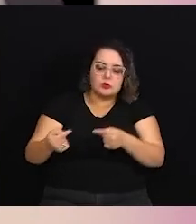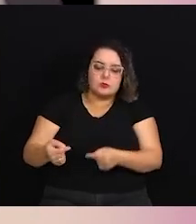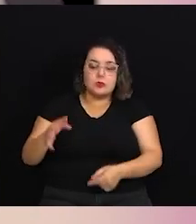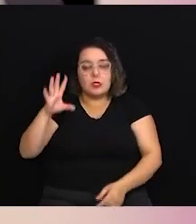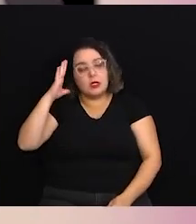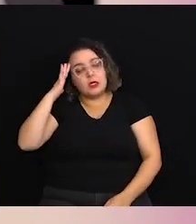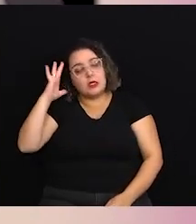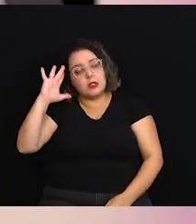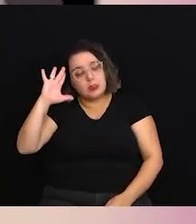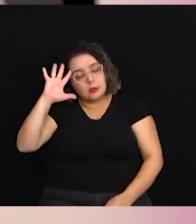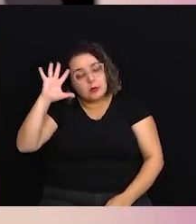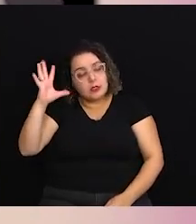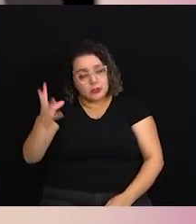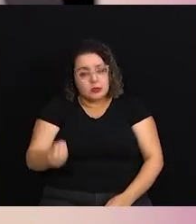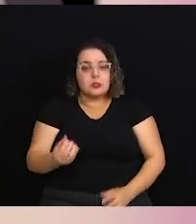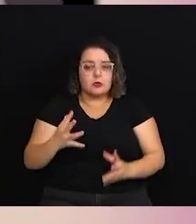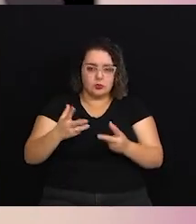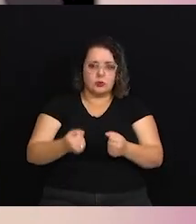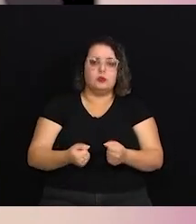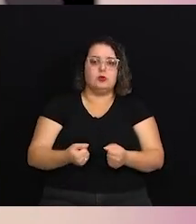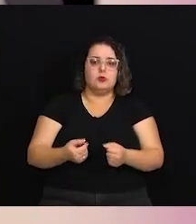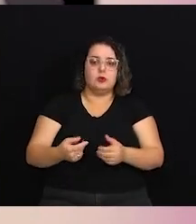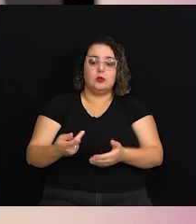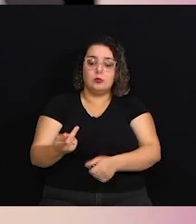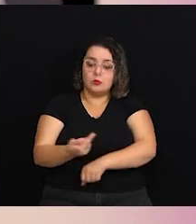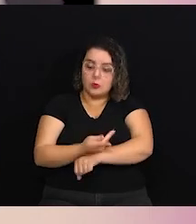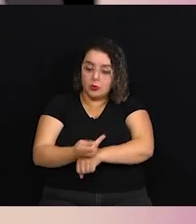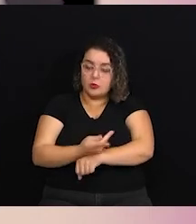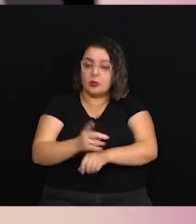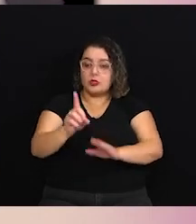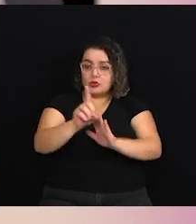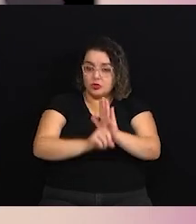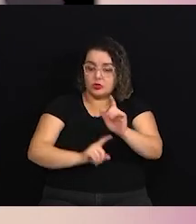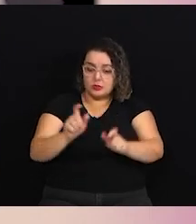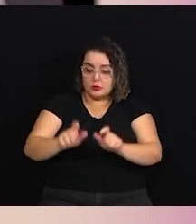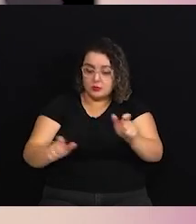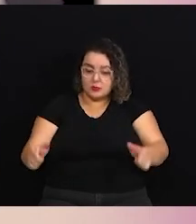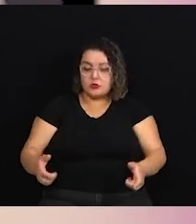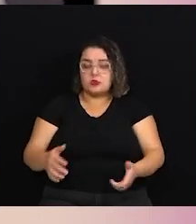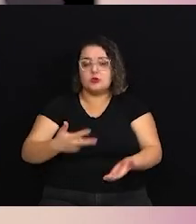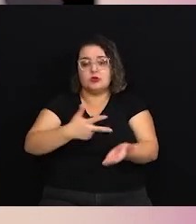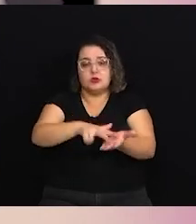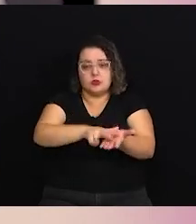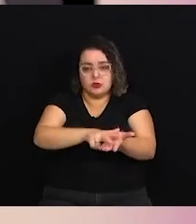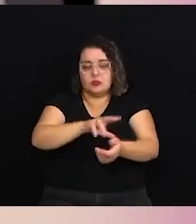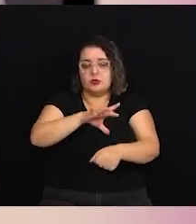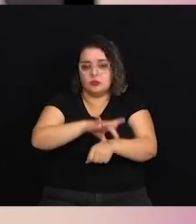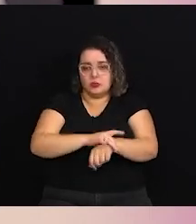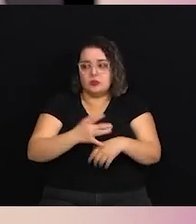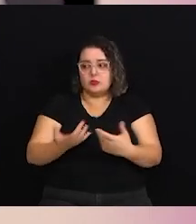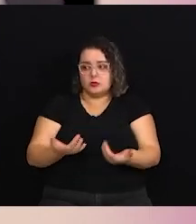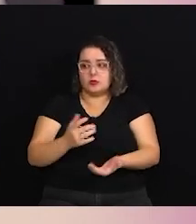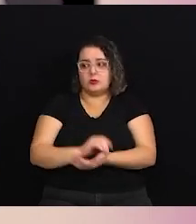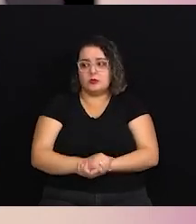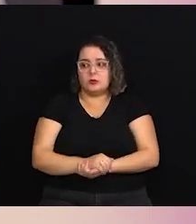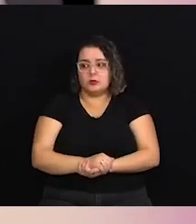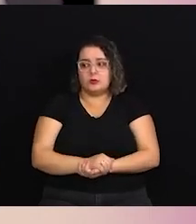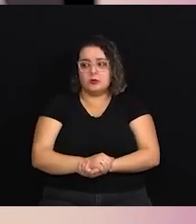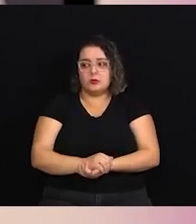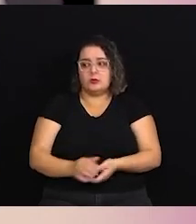discussão é sobre tudo em busca dos direitos as pessoas com epilepsia e inclusive Nós